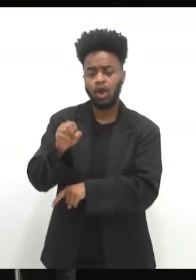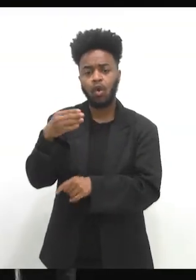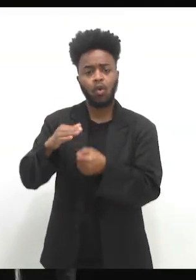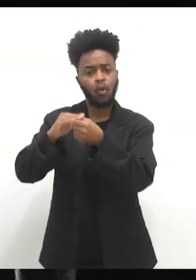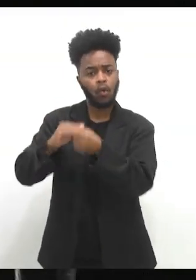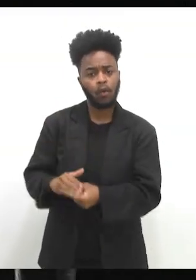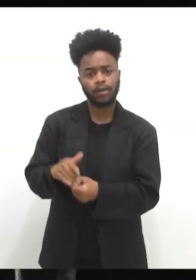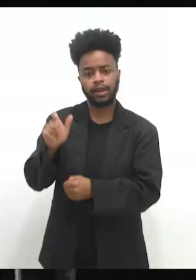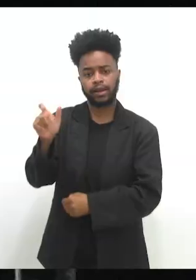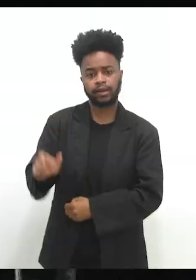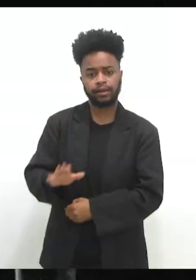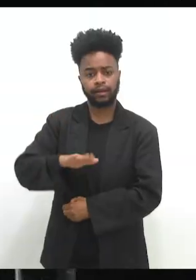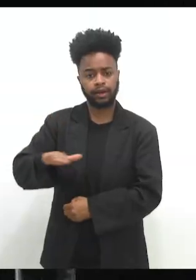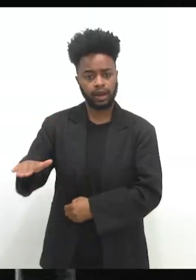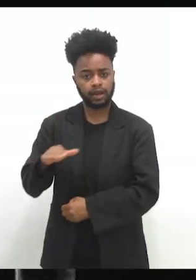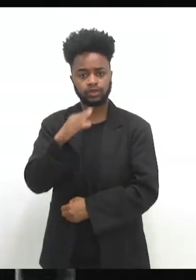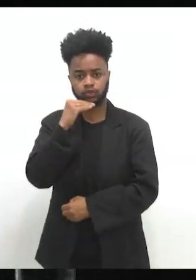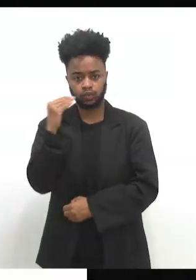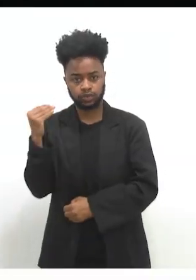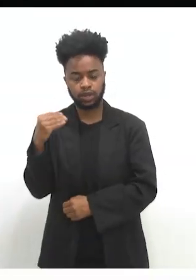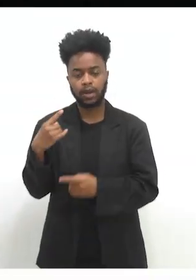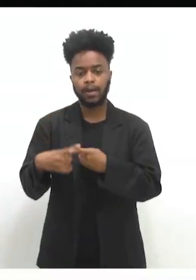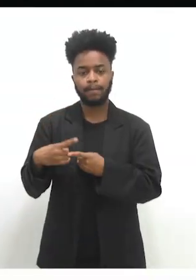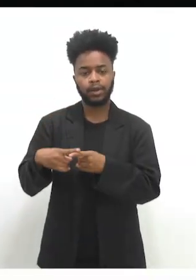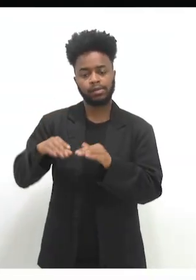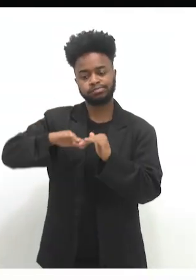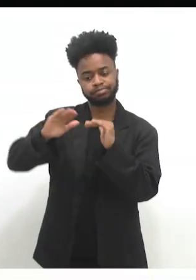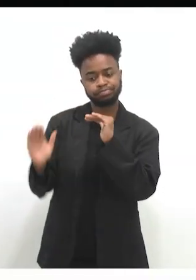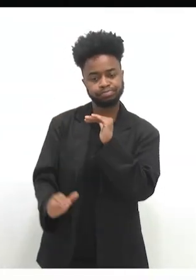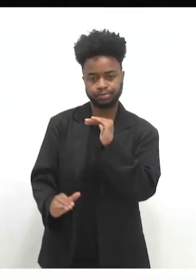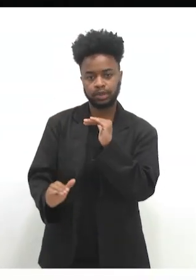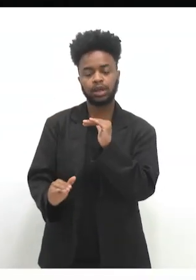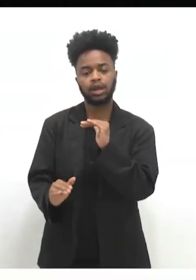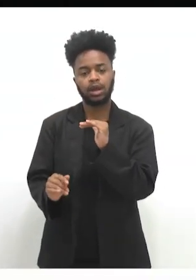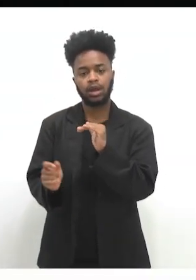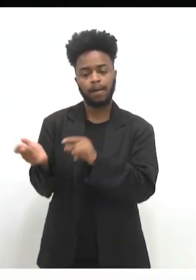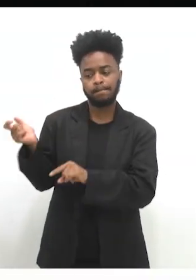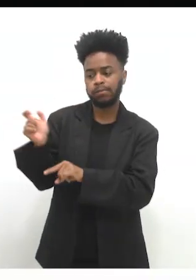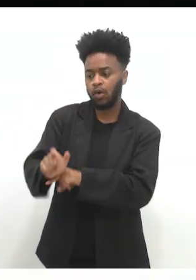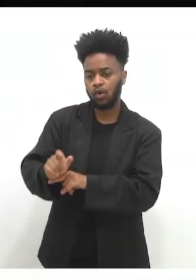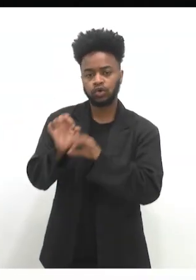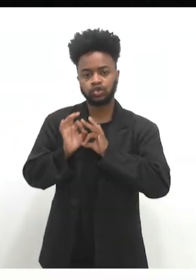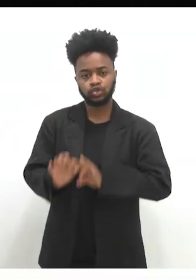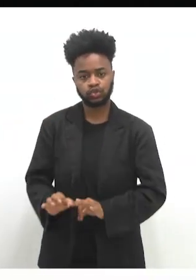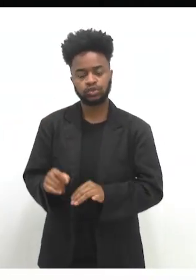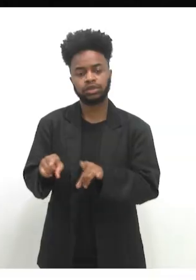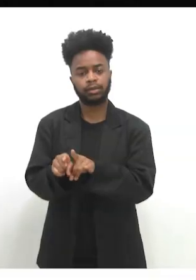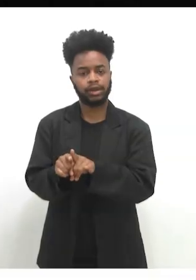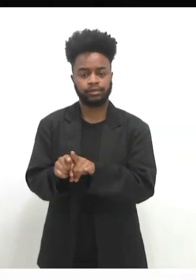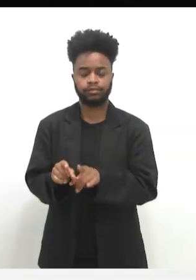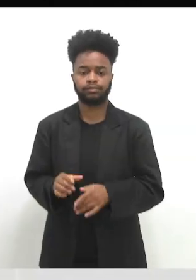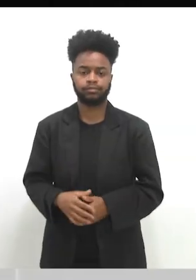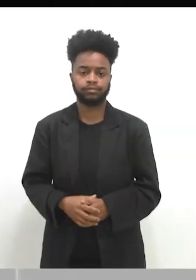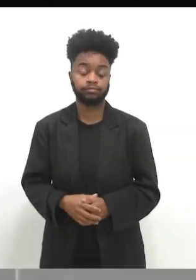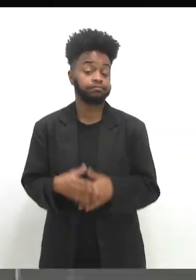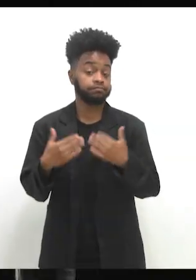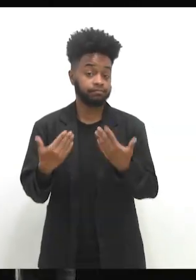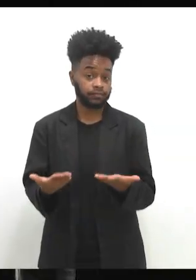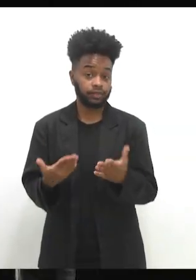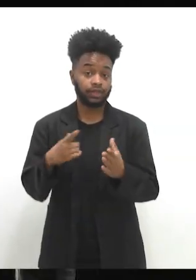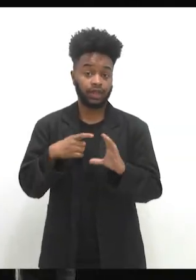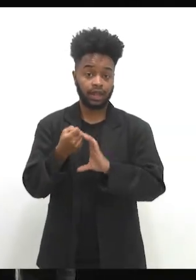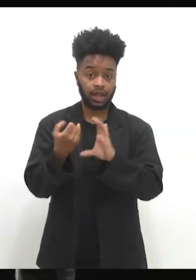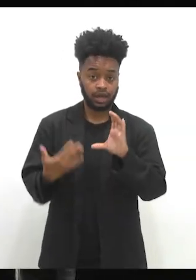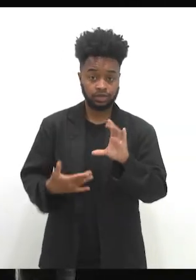vai humilhar aquela criança ou aquele adolescente, que você vai rebaixá-lo de forma a ofender a sua dignidade de uma forma excessiva.